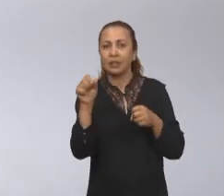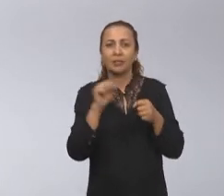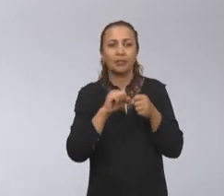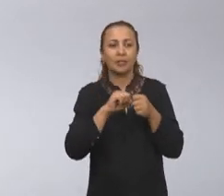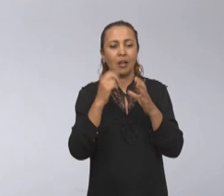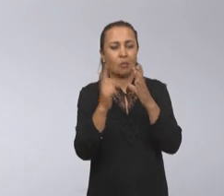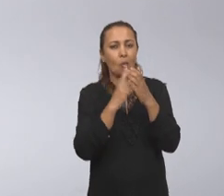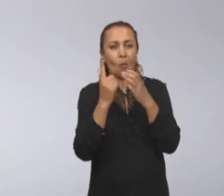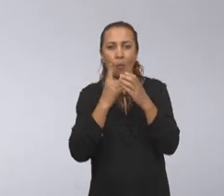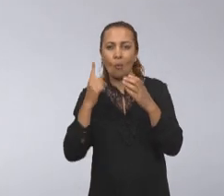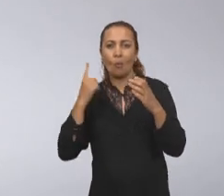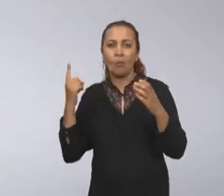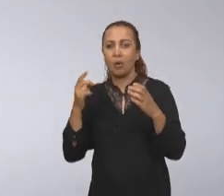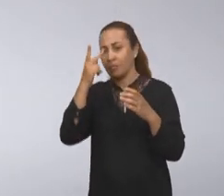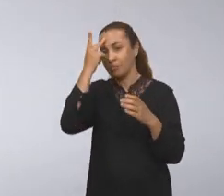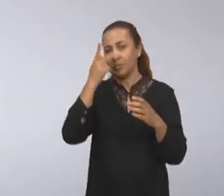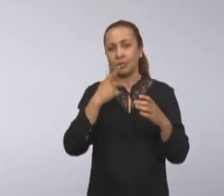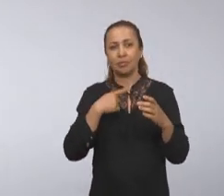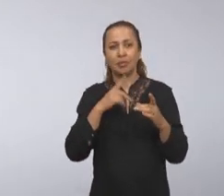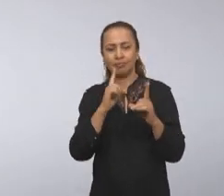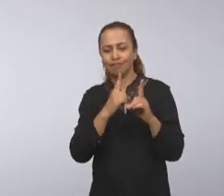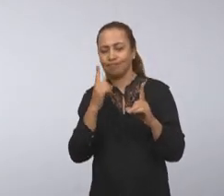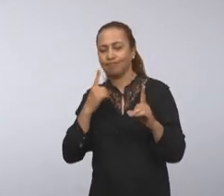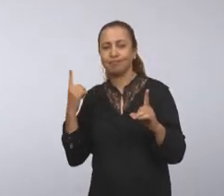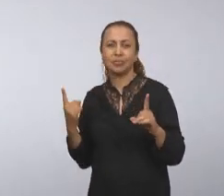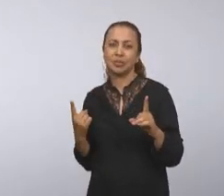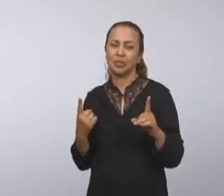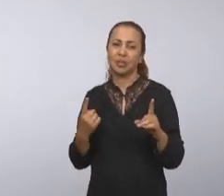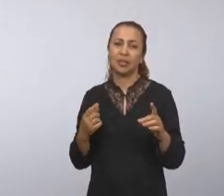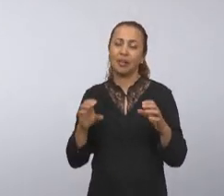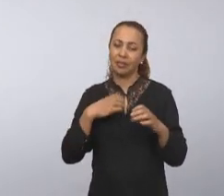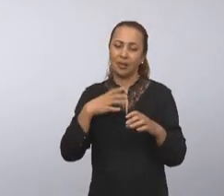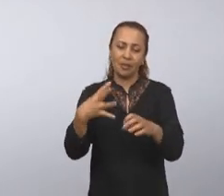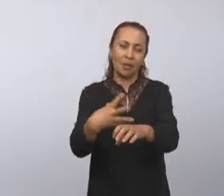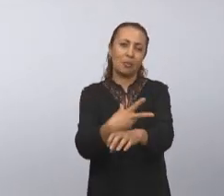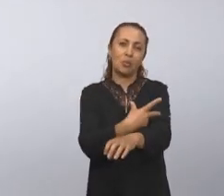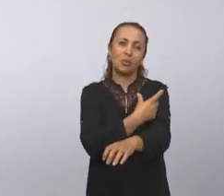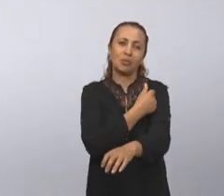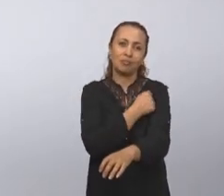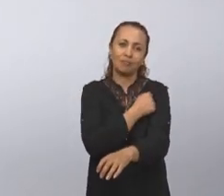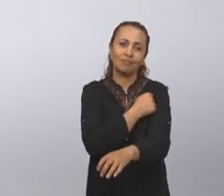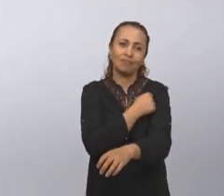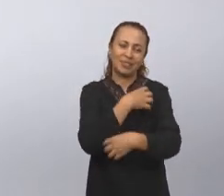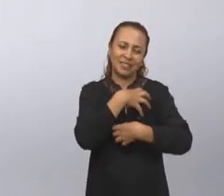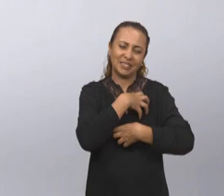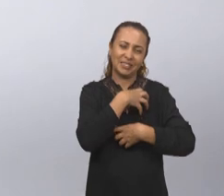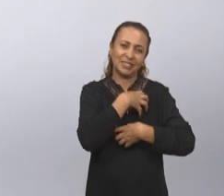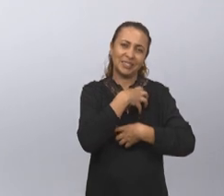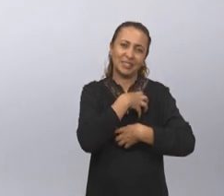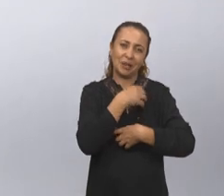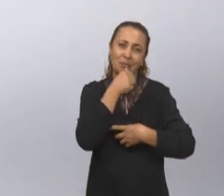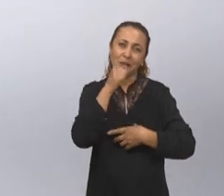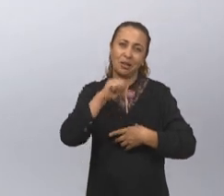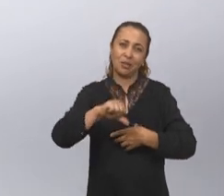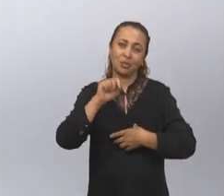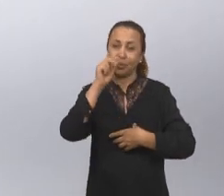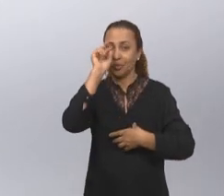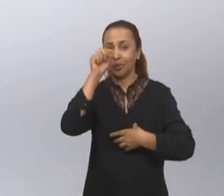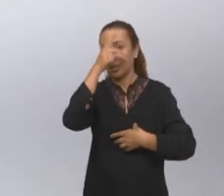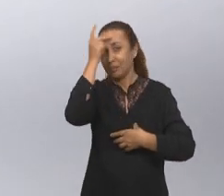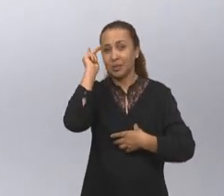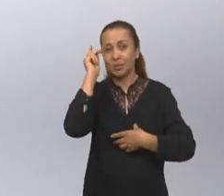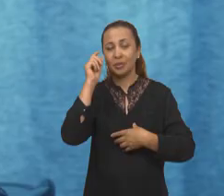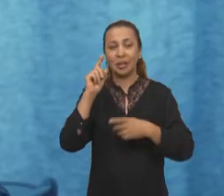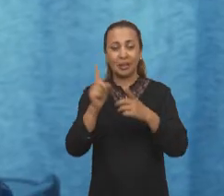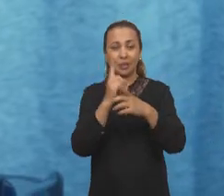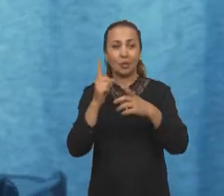sozinho ele teve muito ele emocionalmente ele tava numa situação muito pior do que aquele